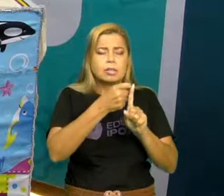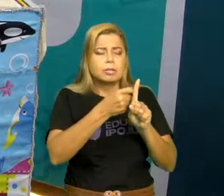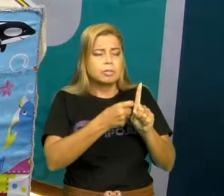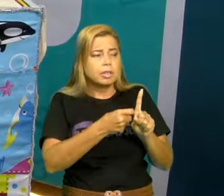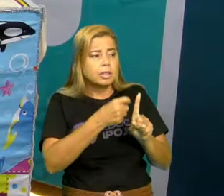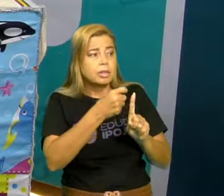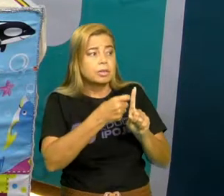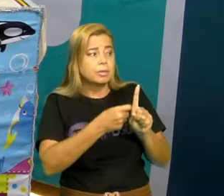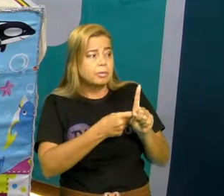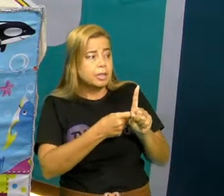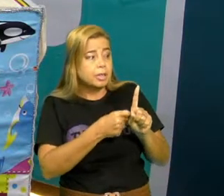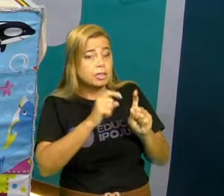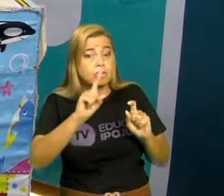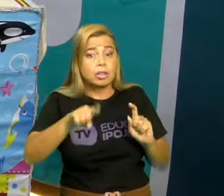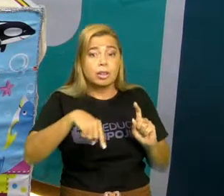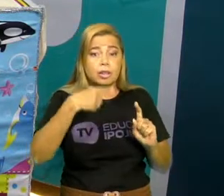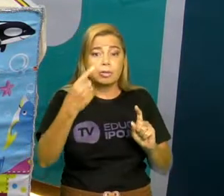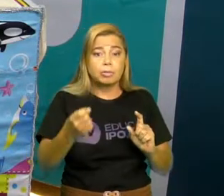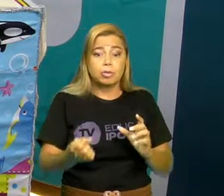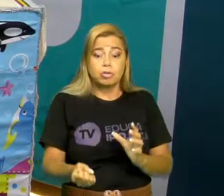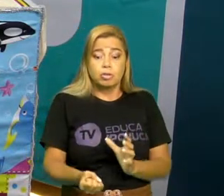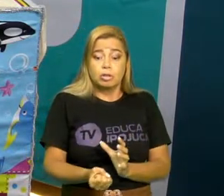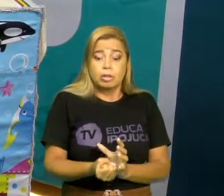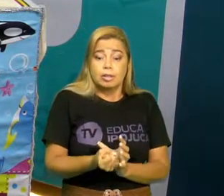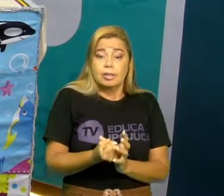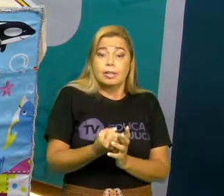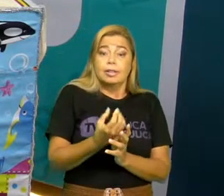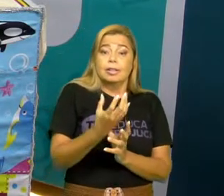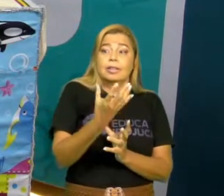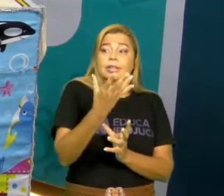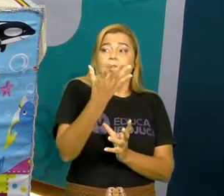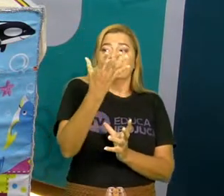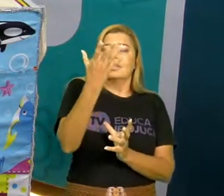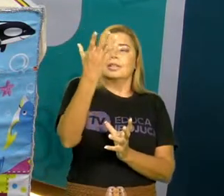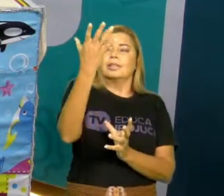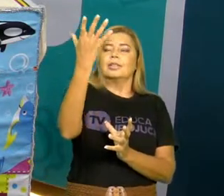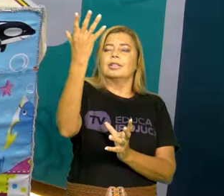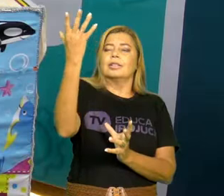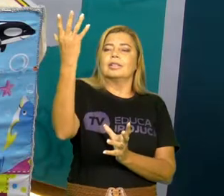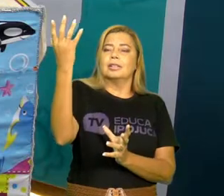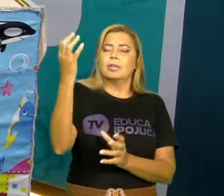cresceu aquele pé de milho bem bonito, cada espiga, leiturinha.